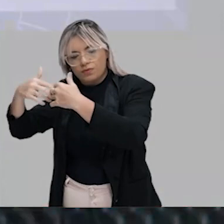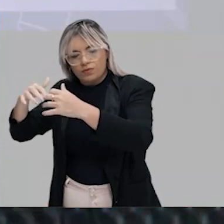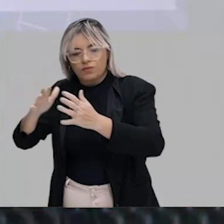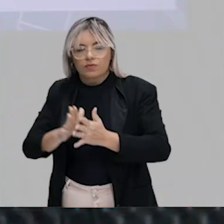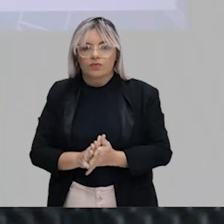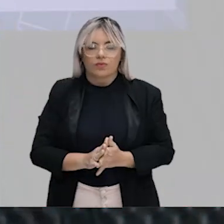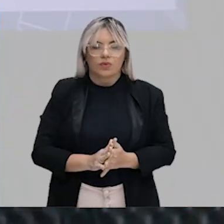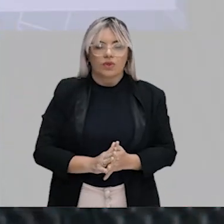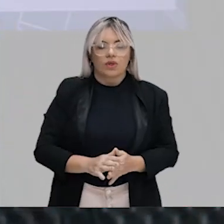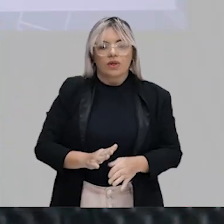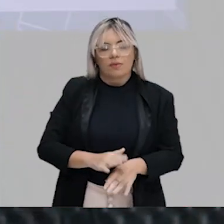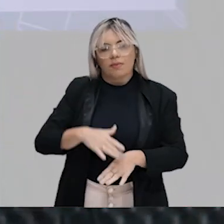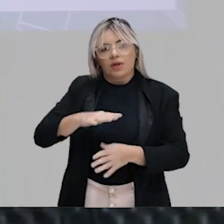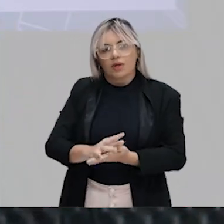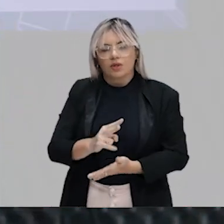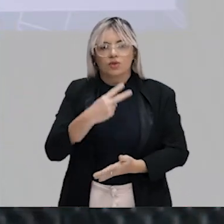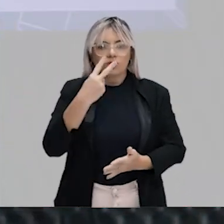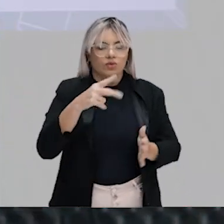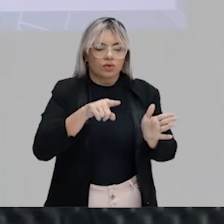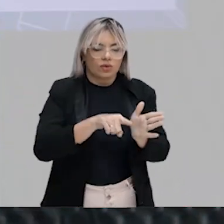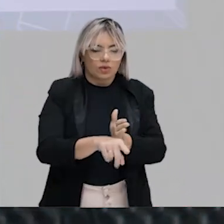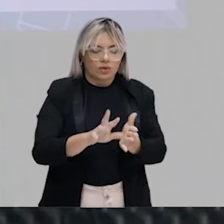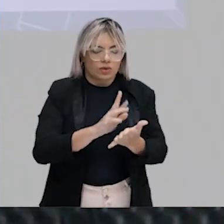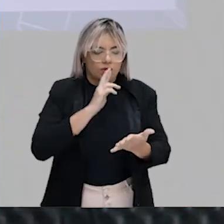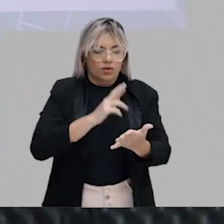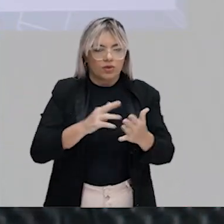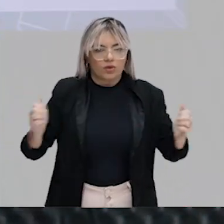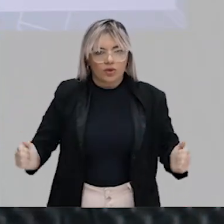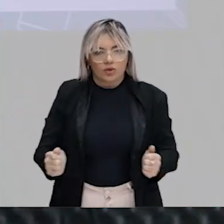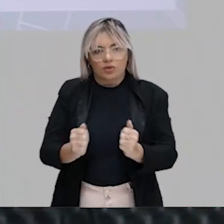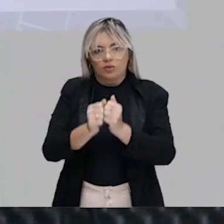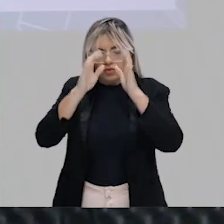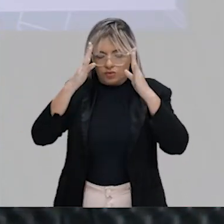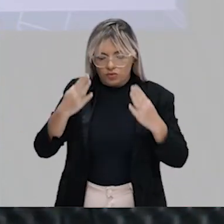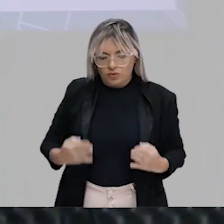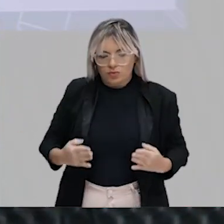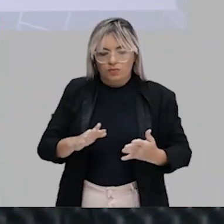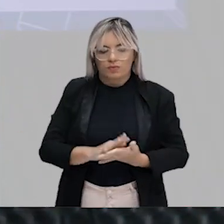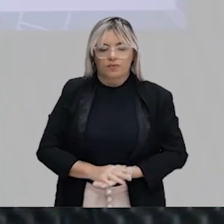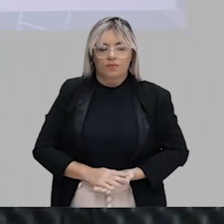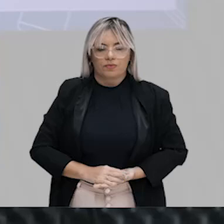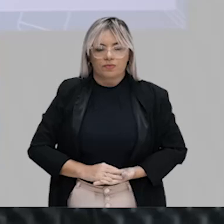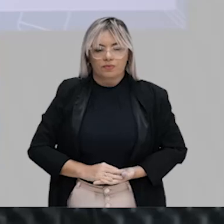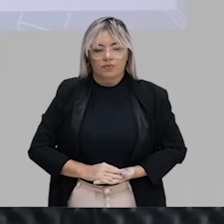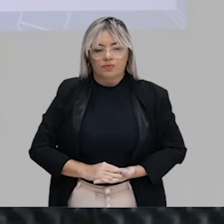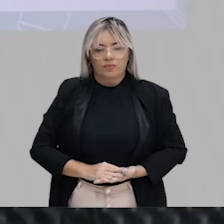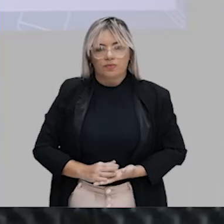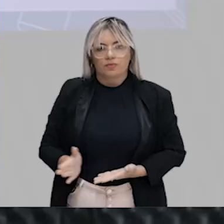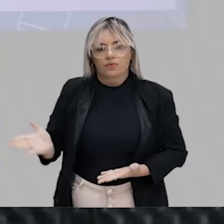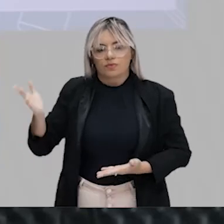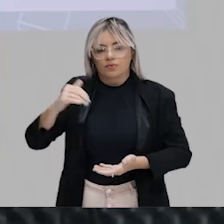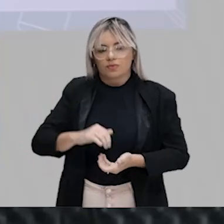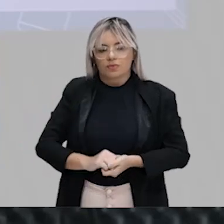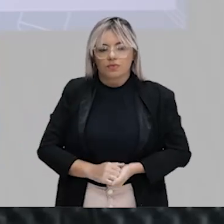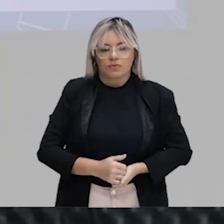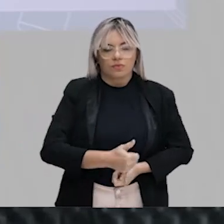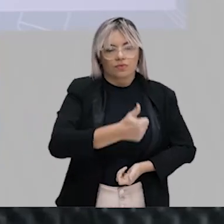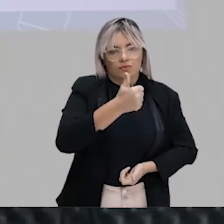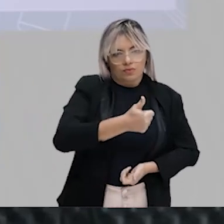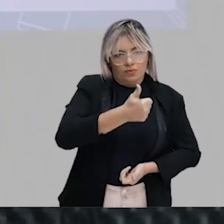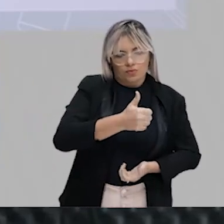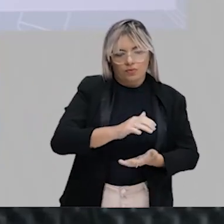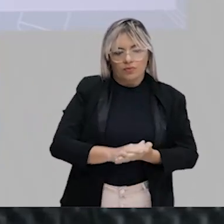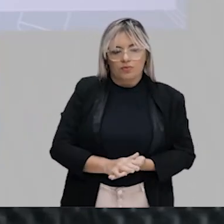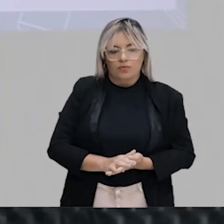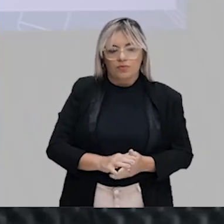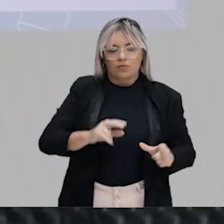e mais duas questõezinhas aqui para nós resolvermos juntinhos, nós analisarmos. Então vamos lá. Primeiro tópico,